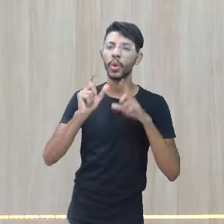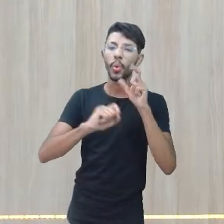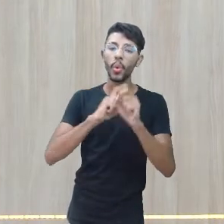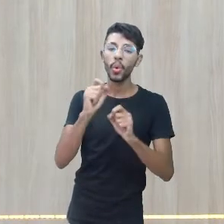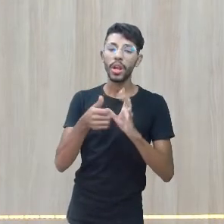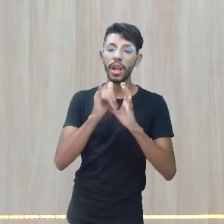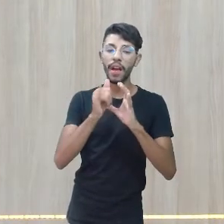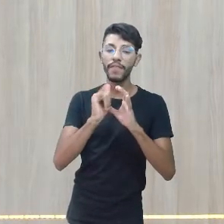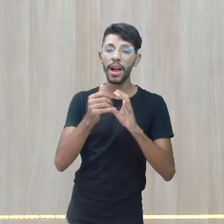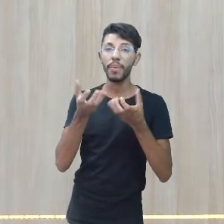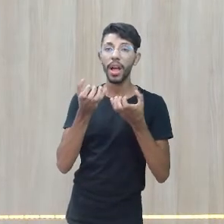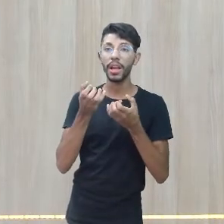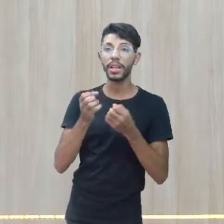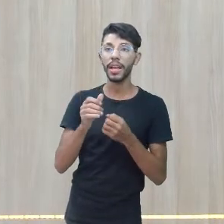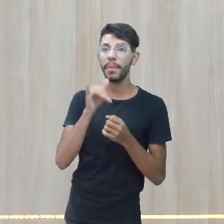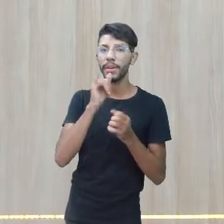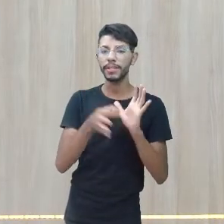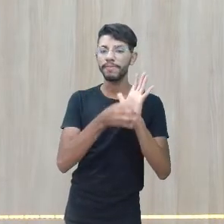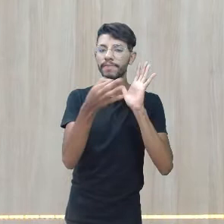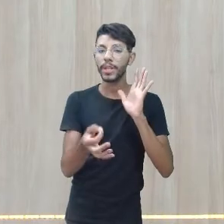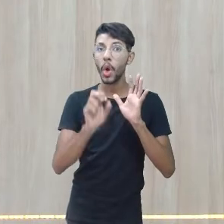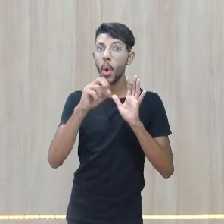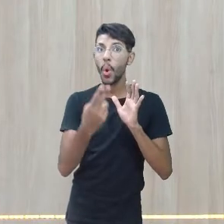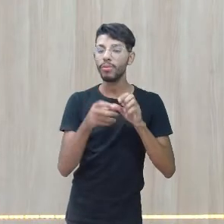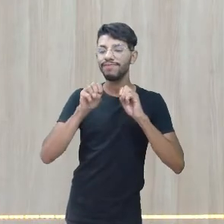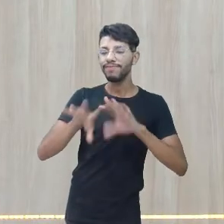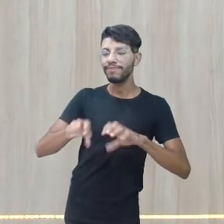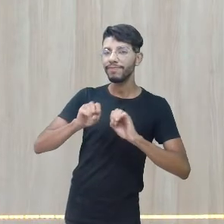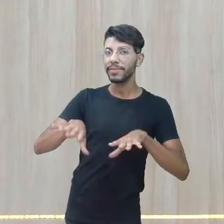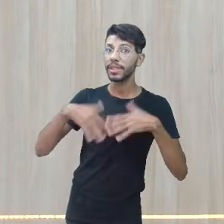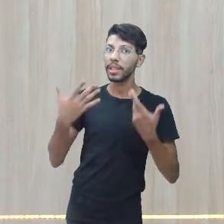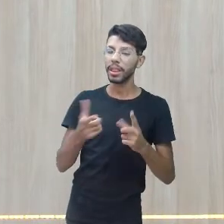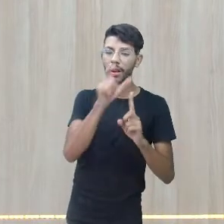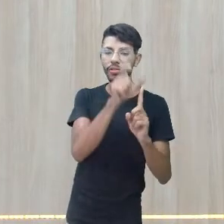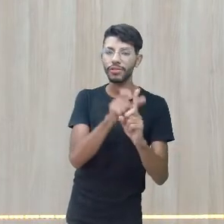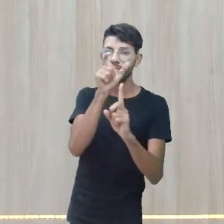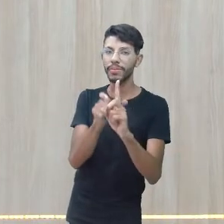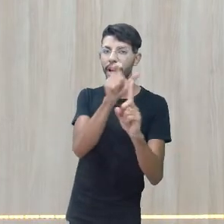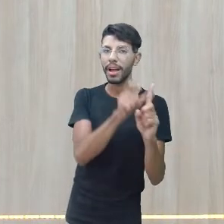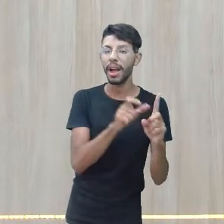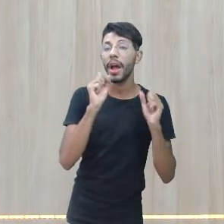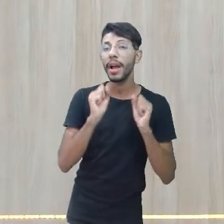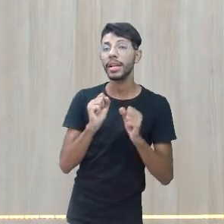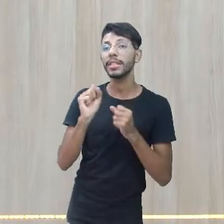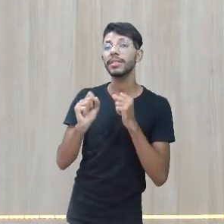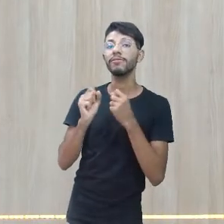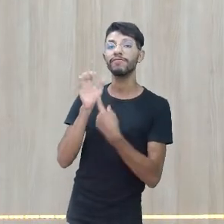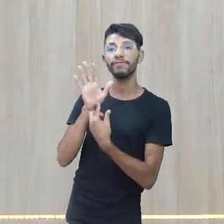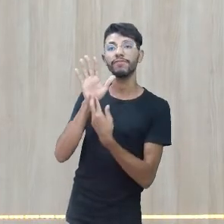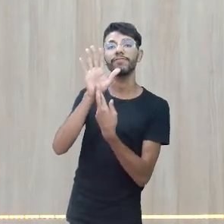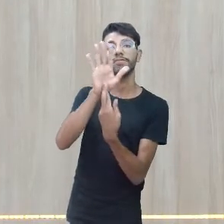quer criticar ou ensinar. Então, esses personagens, eles estão representando.